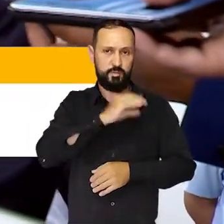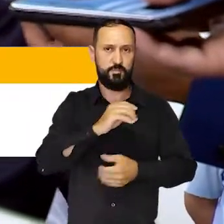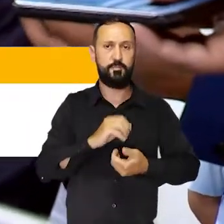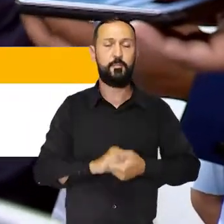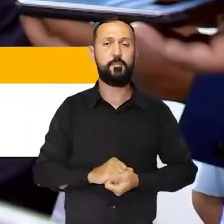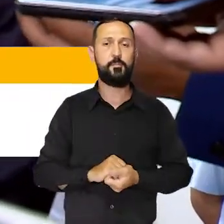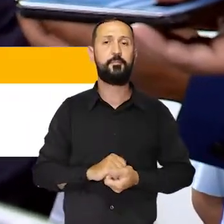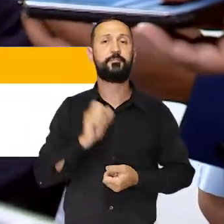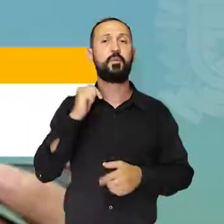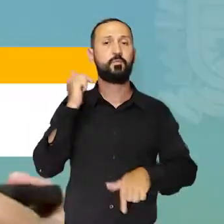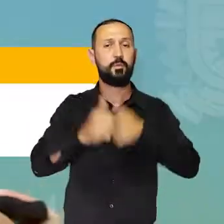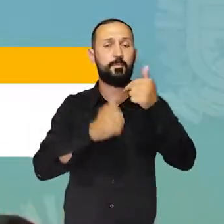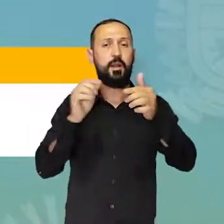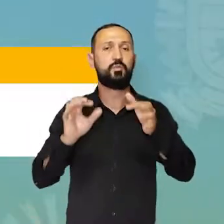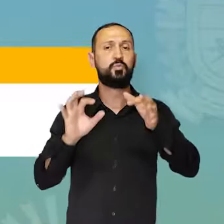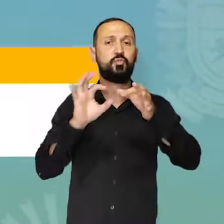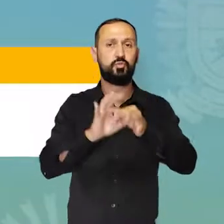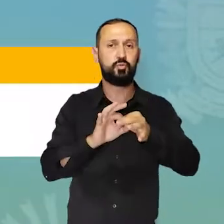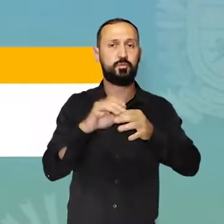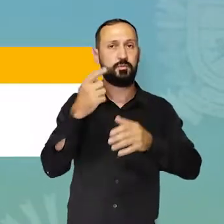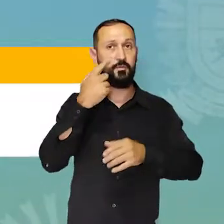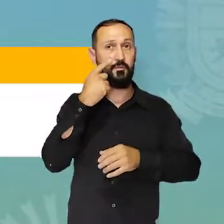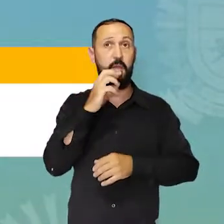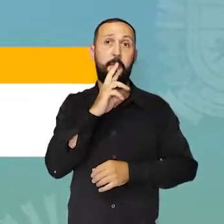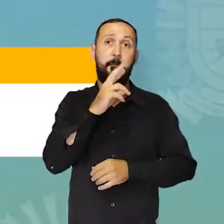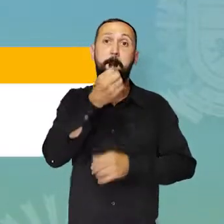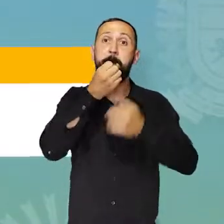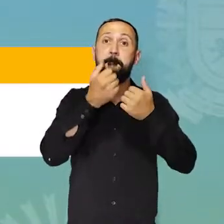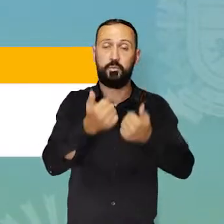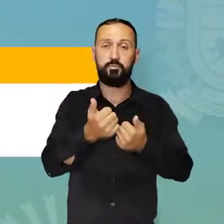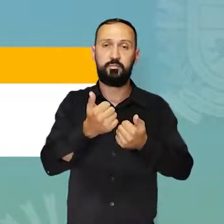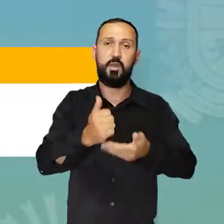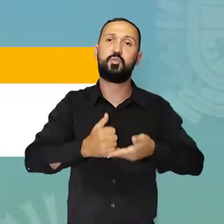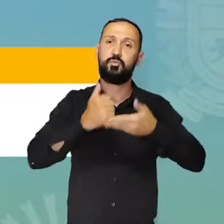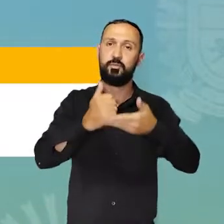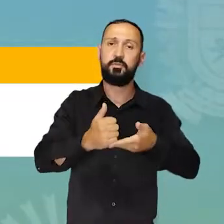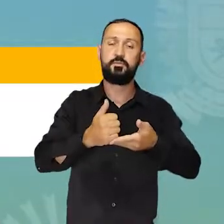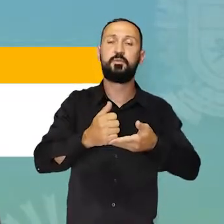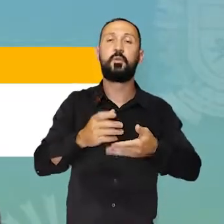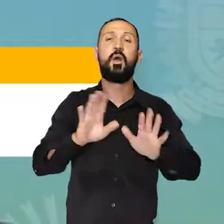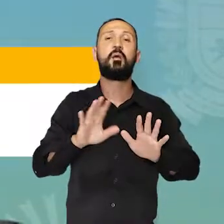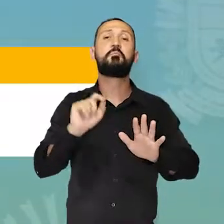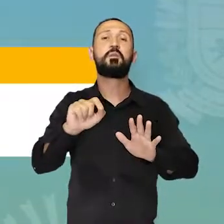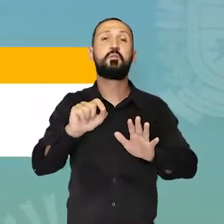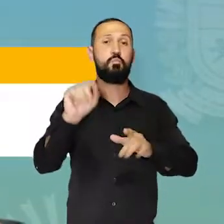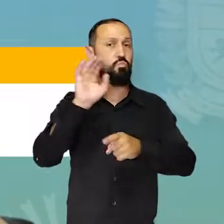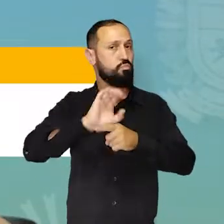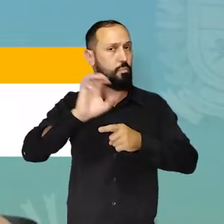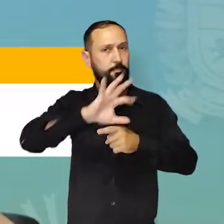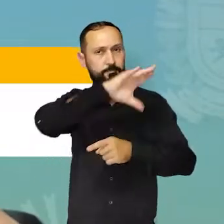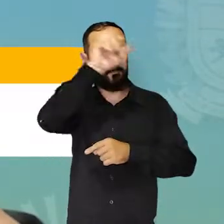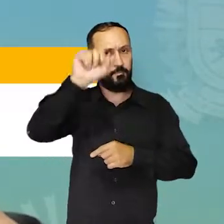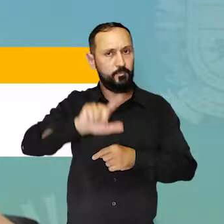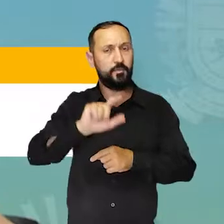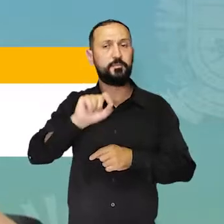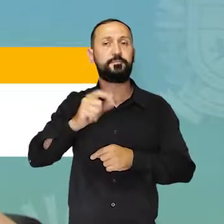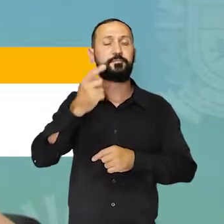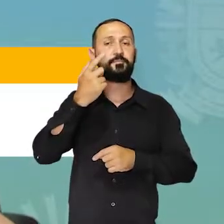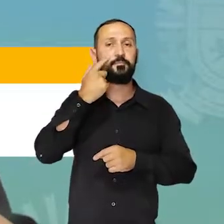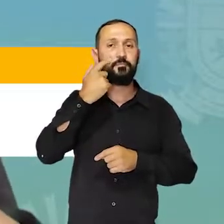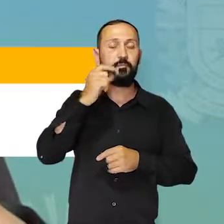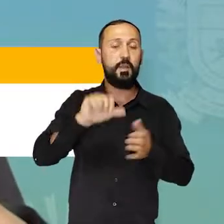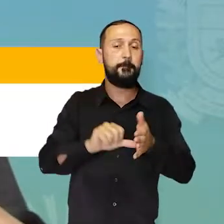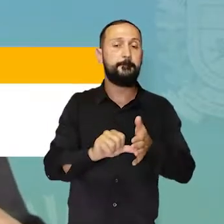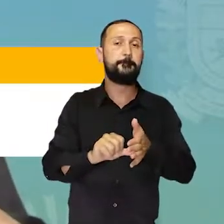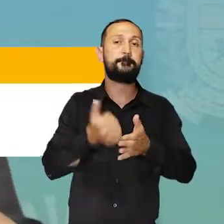em regime de urgência é o trabalho conjunto que vem dando resultados positivos não é à toa que o Estado de Mato Grosso